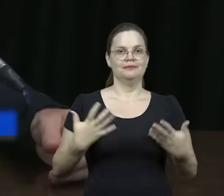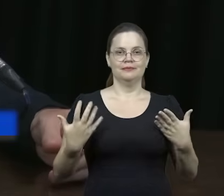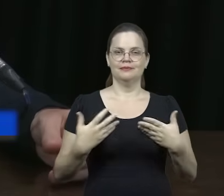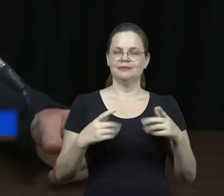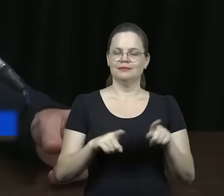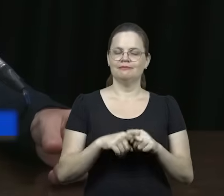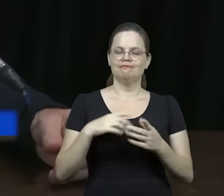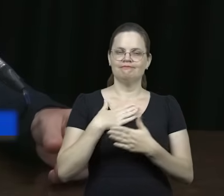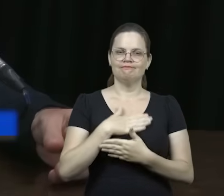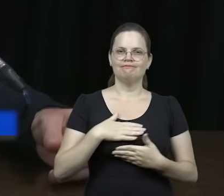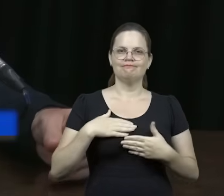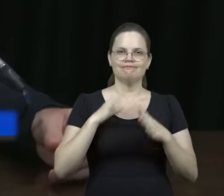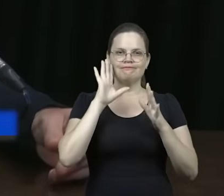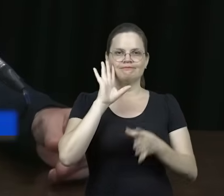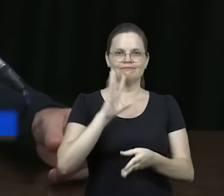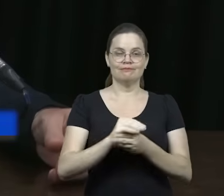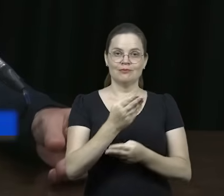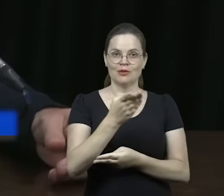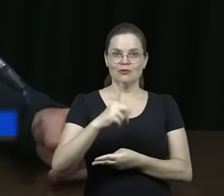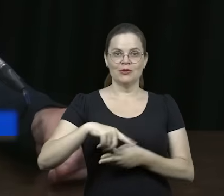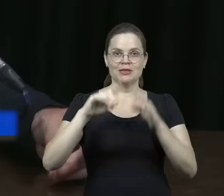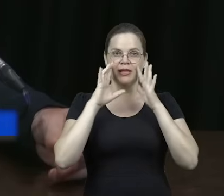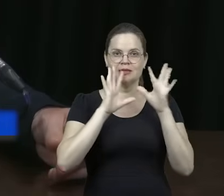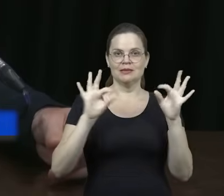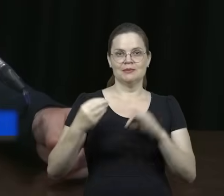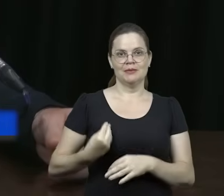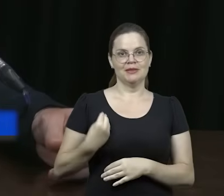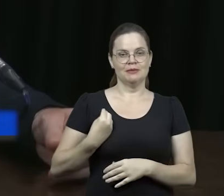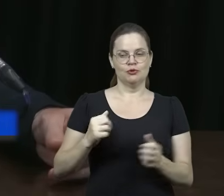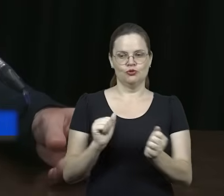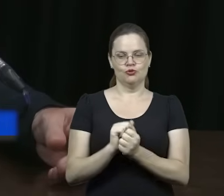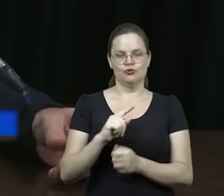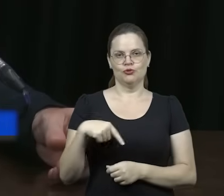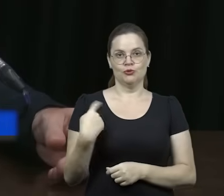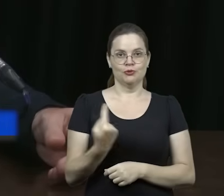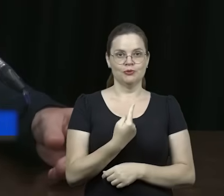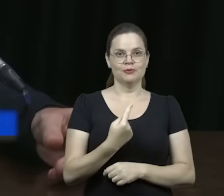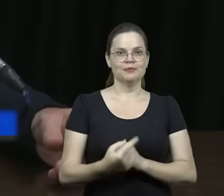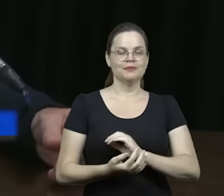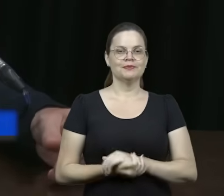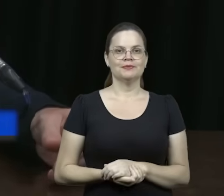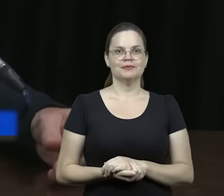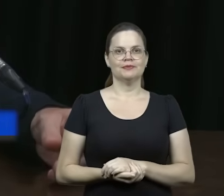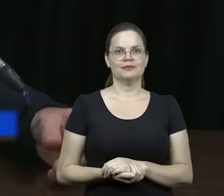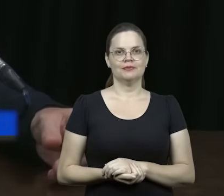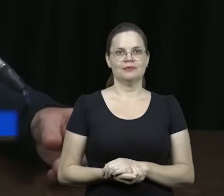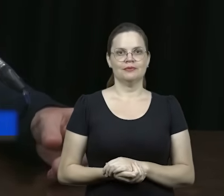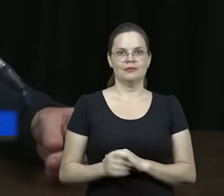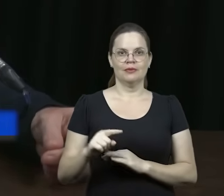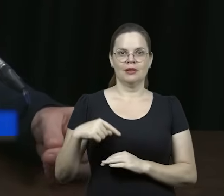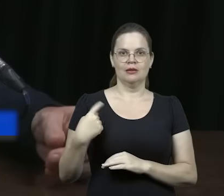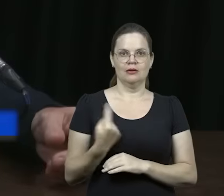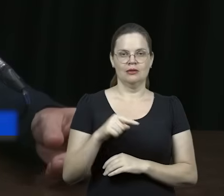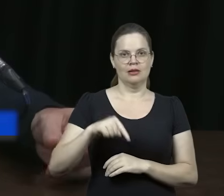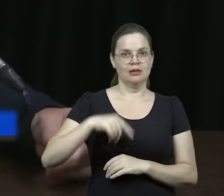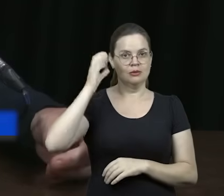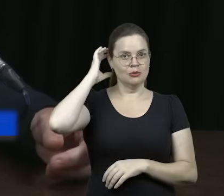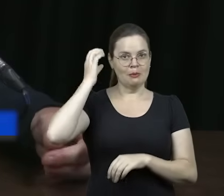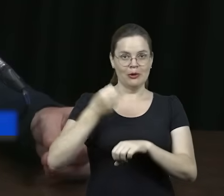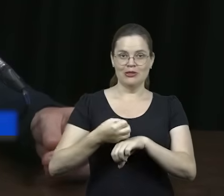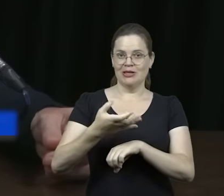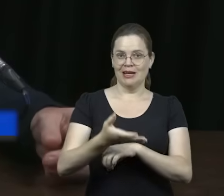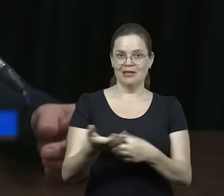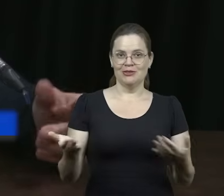a sua audiência, você participando conosco deste programa. Nós estamos aqui no estúdio do